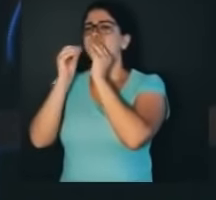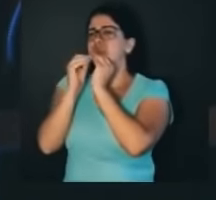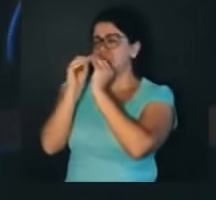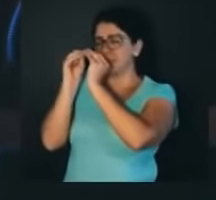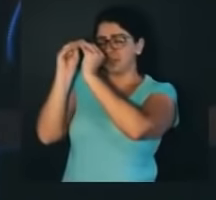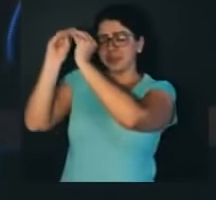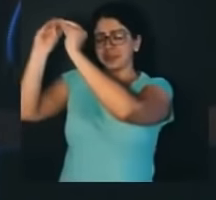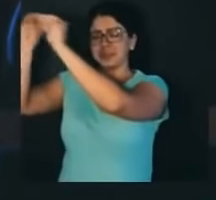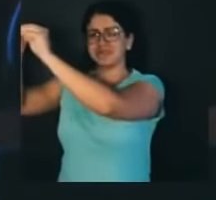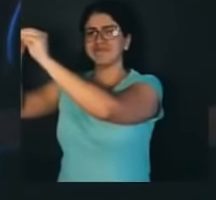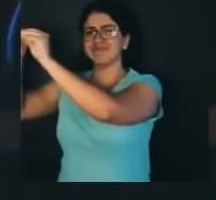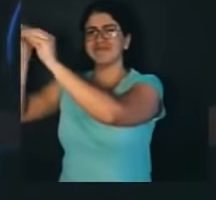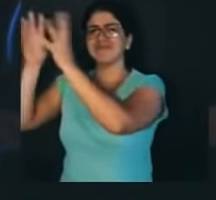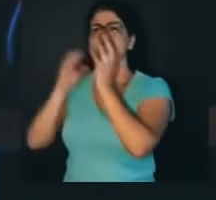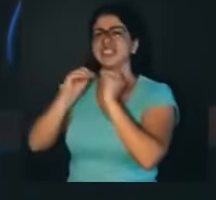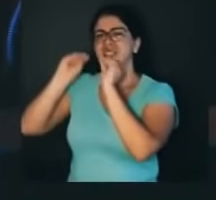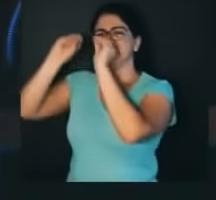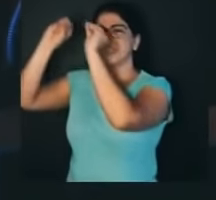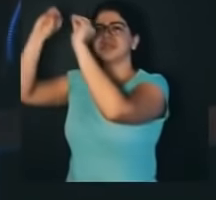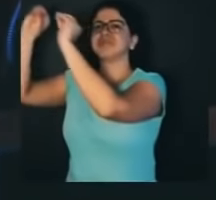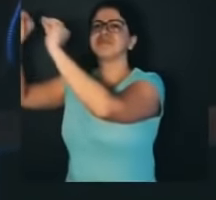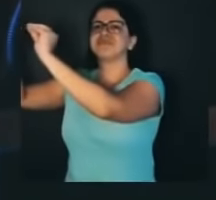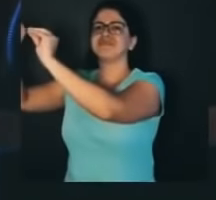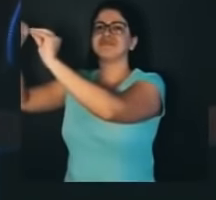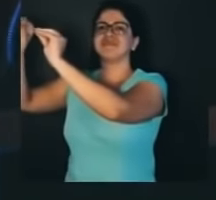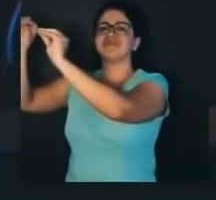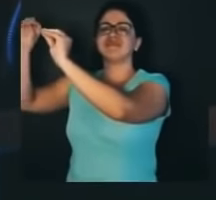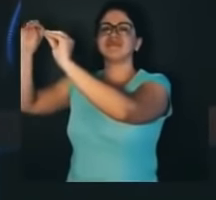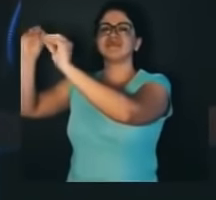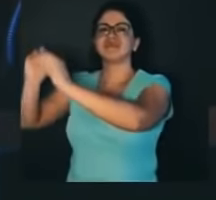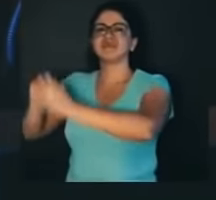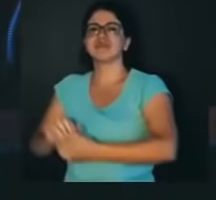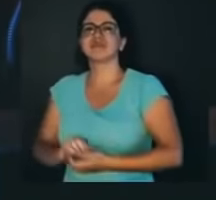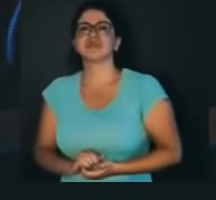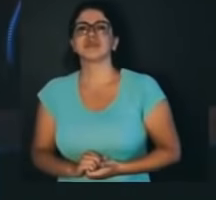foi proferida sobre a tua vida. Toda a palavra.